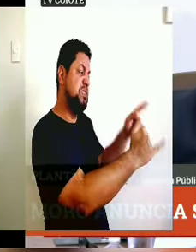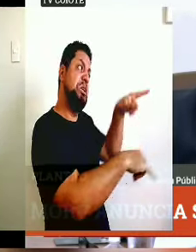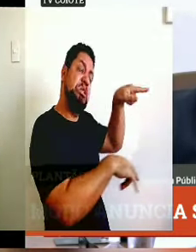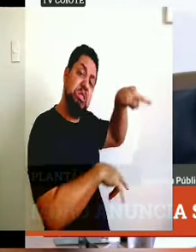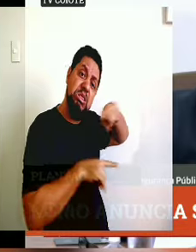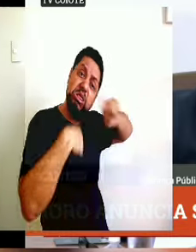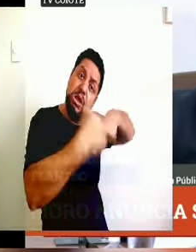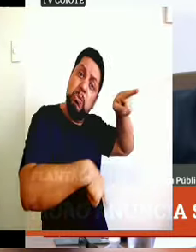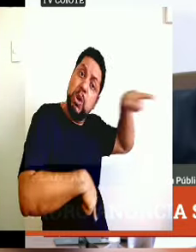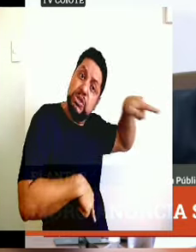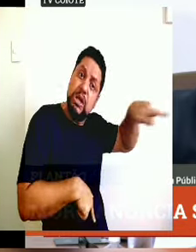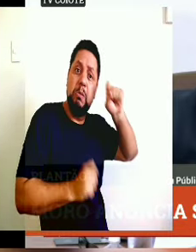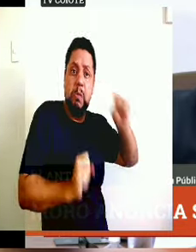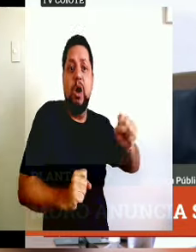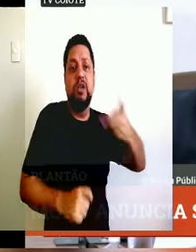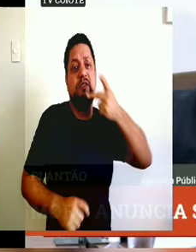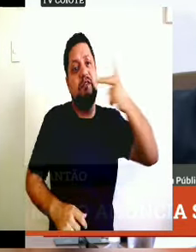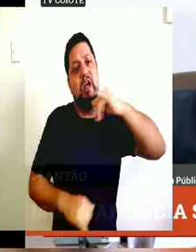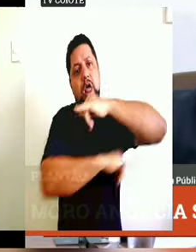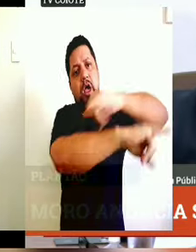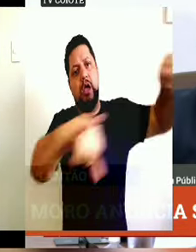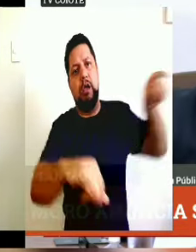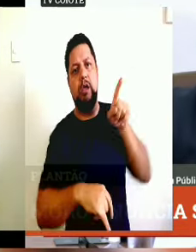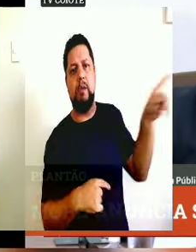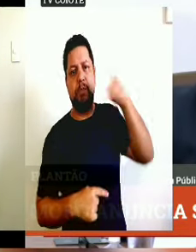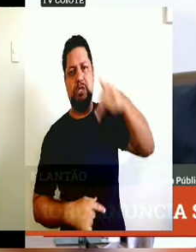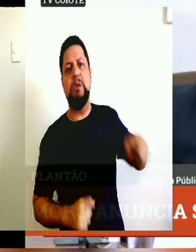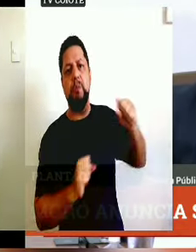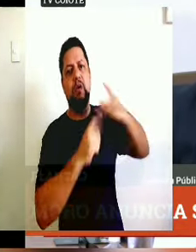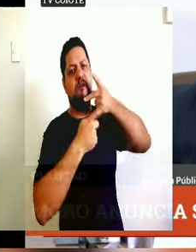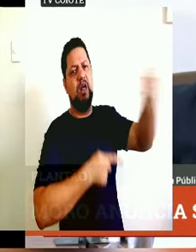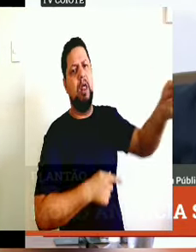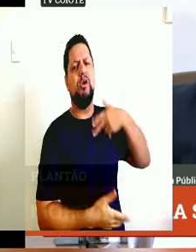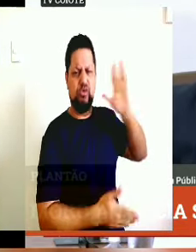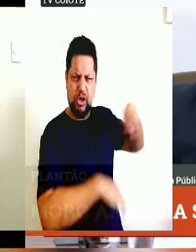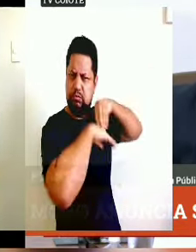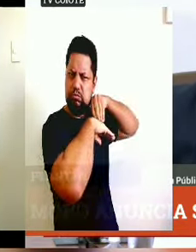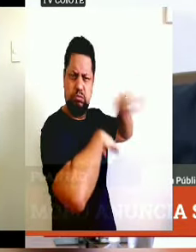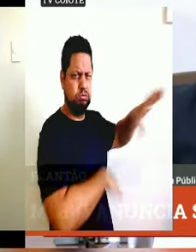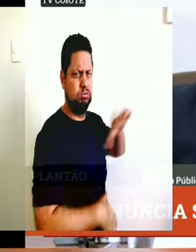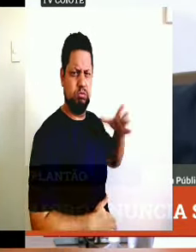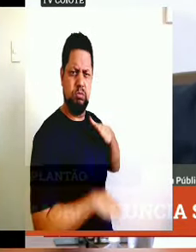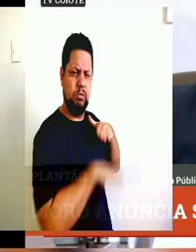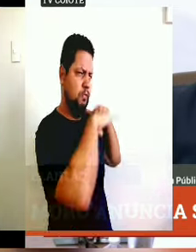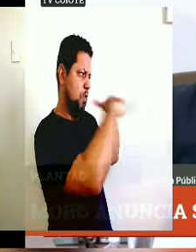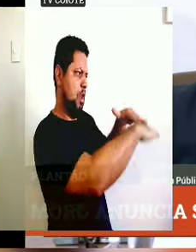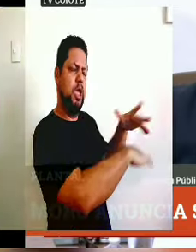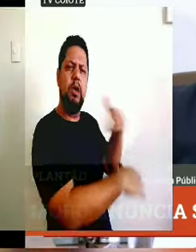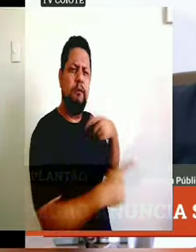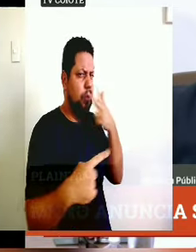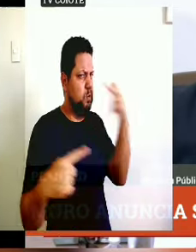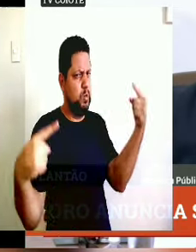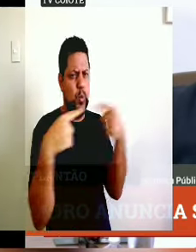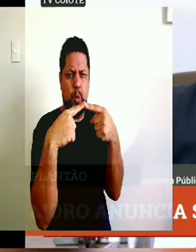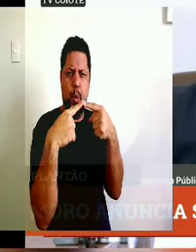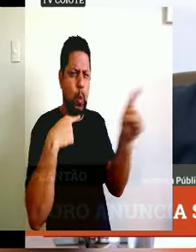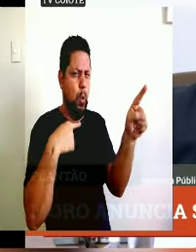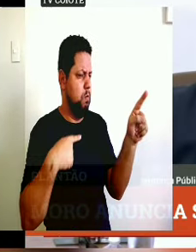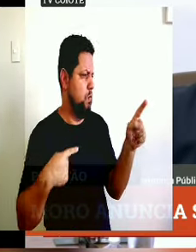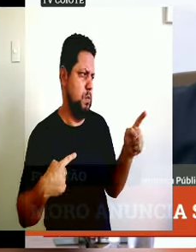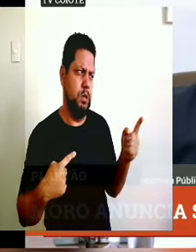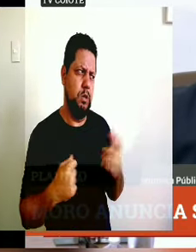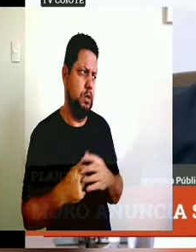questões, mas, enfim, é algo que realmente eu não entendi apropriado. Então, o grande problema